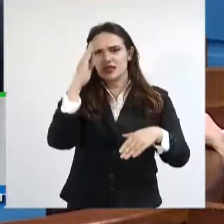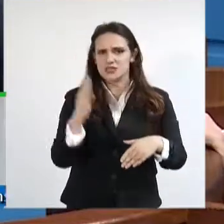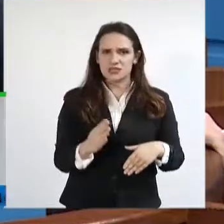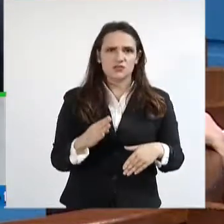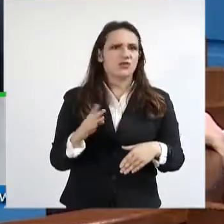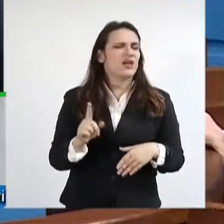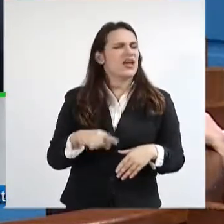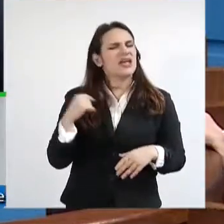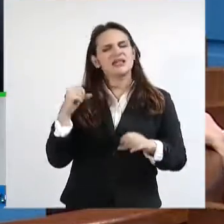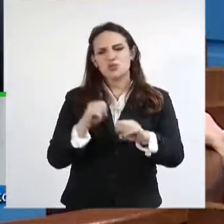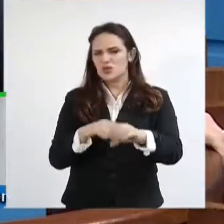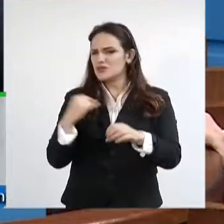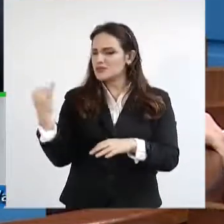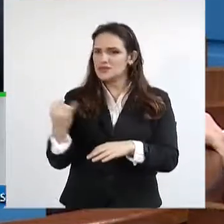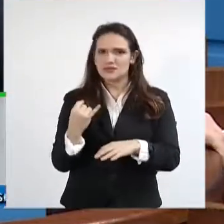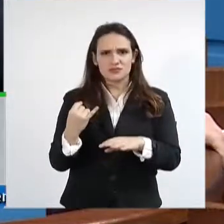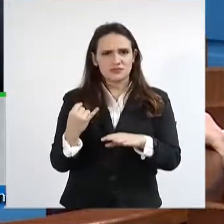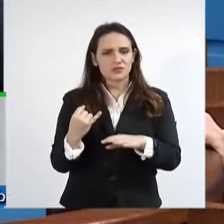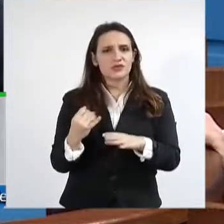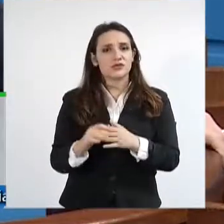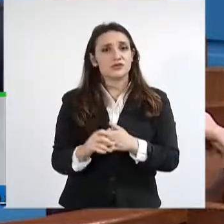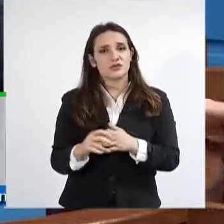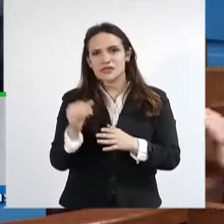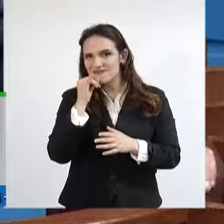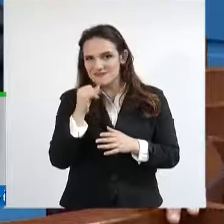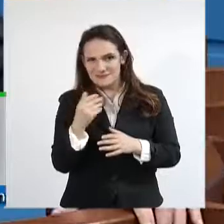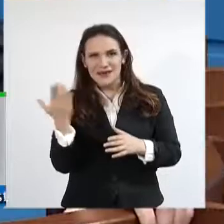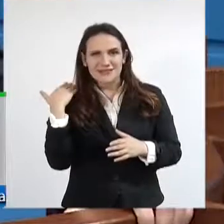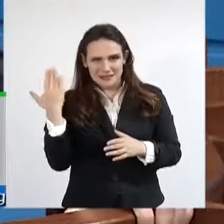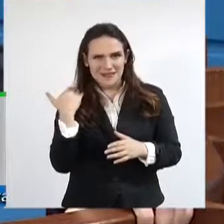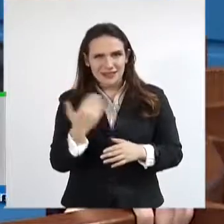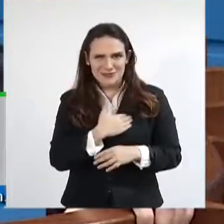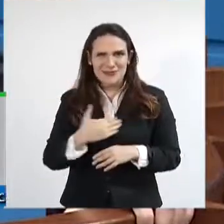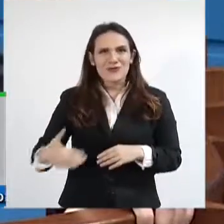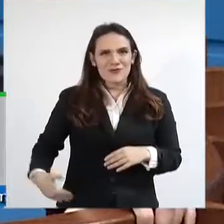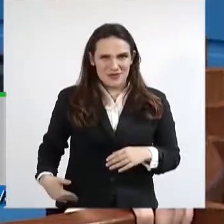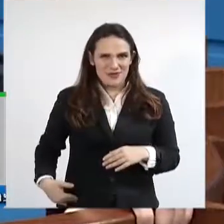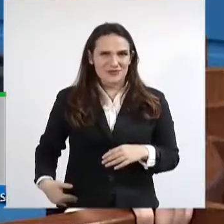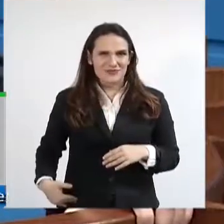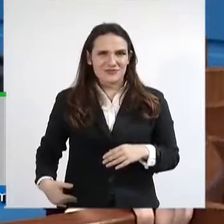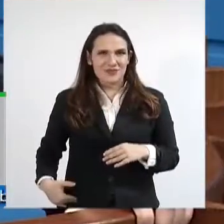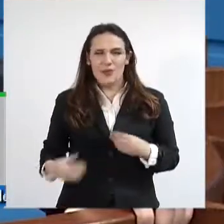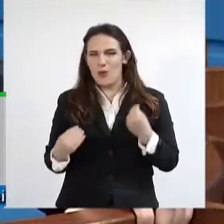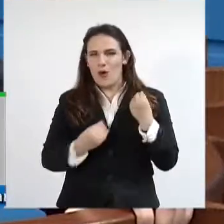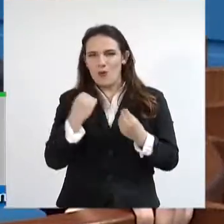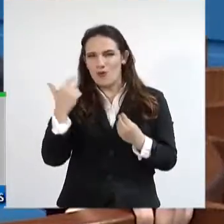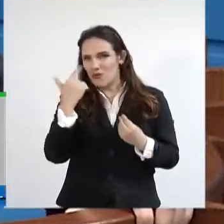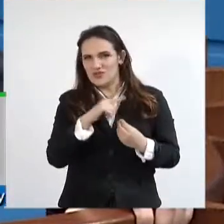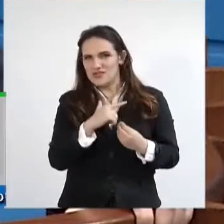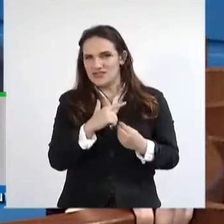mundo. Muitos governos, eles até disfarçaram que eles